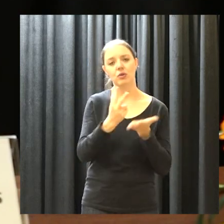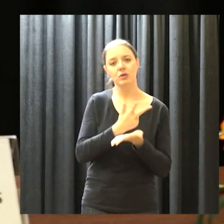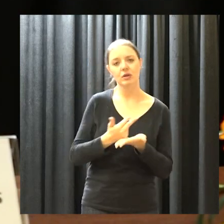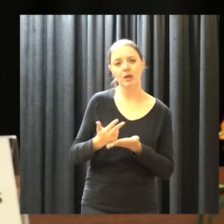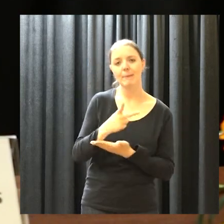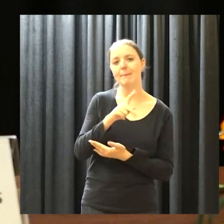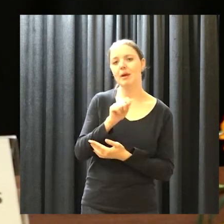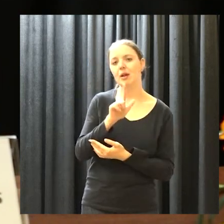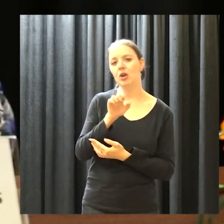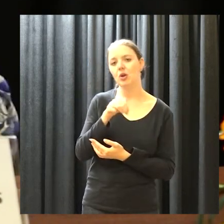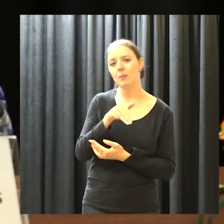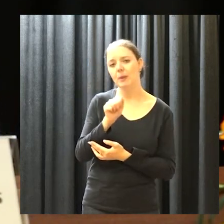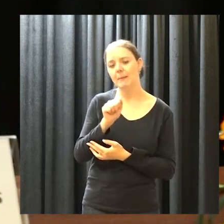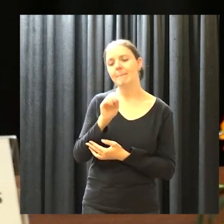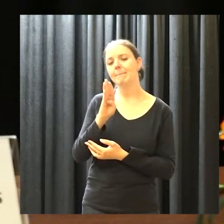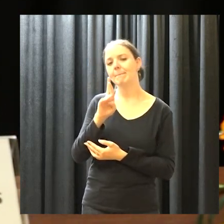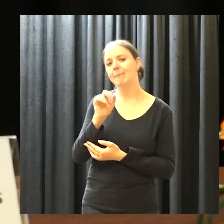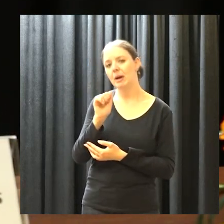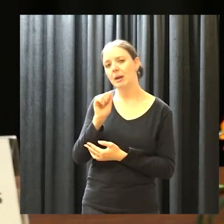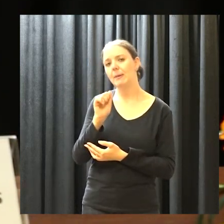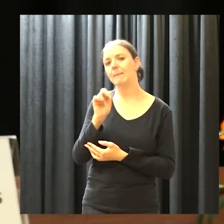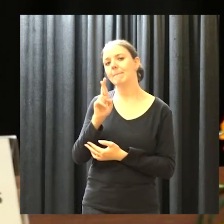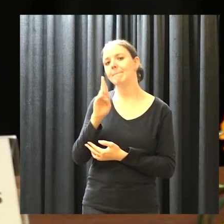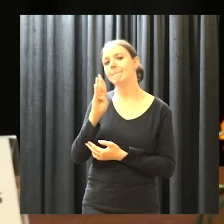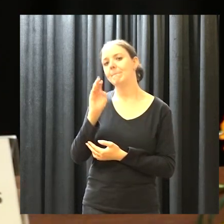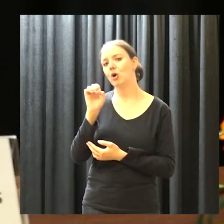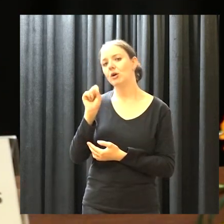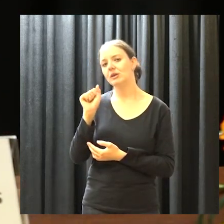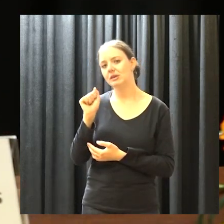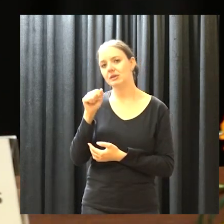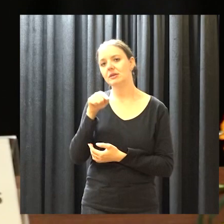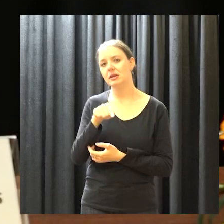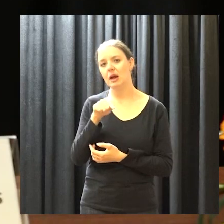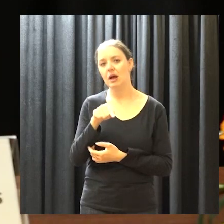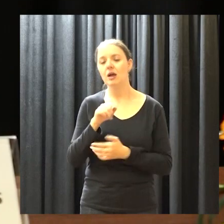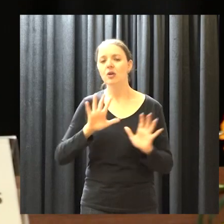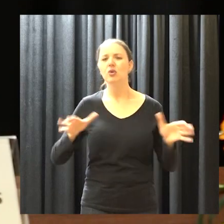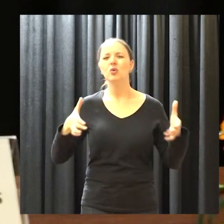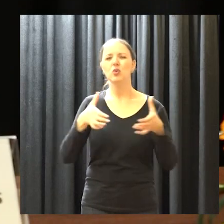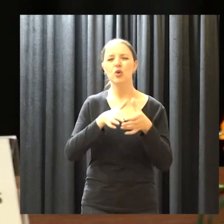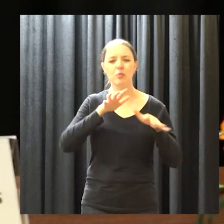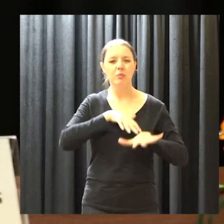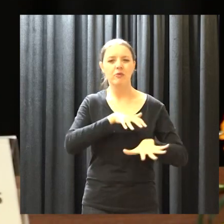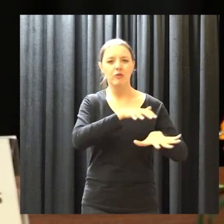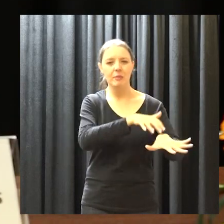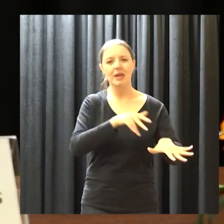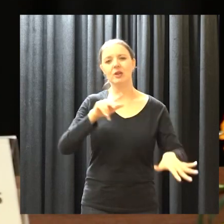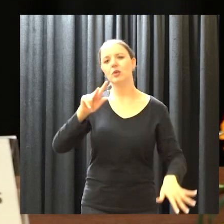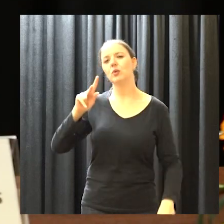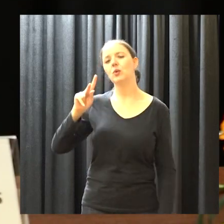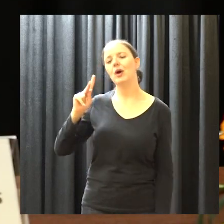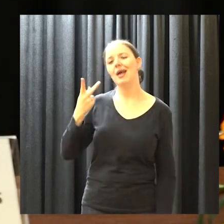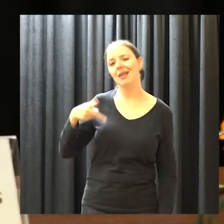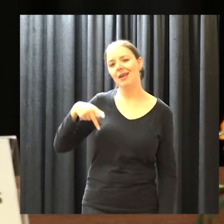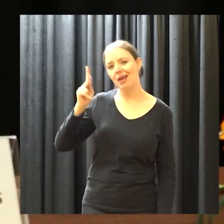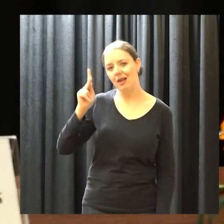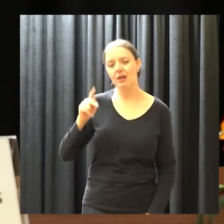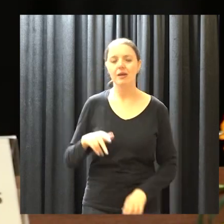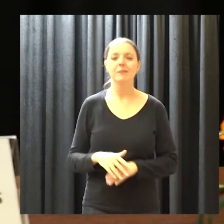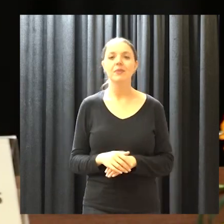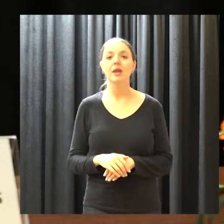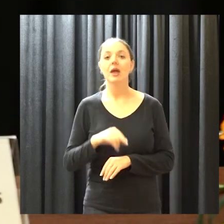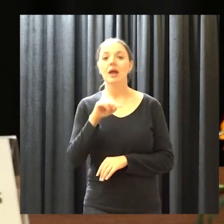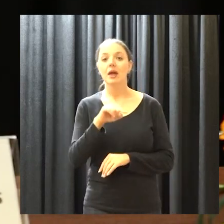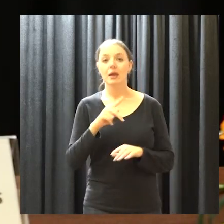deficiência, do coletivo feminista Helen Keller. É @partesartes no Instagram. A Paloma fez